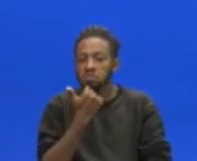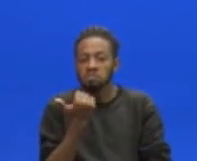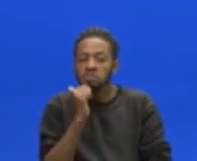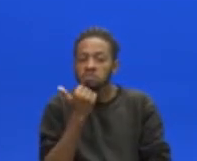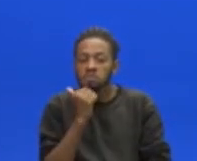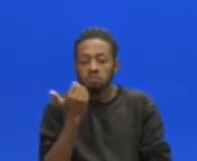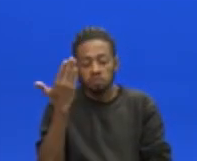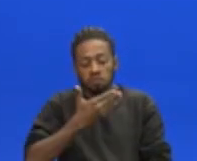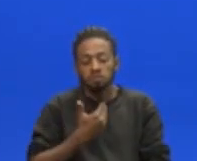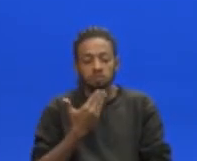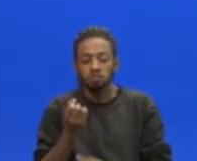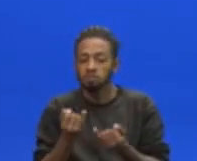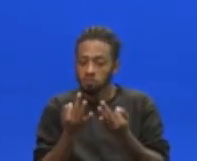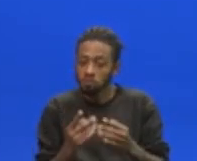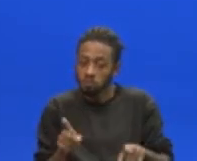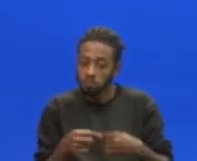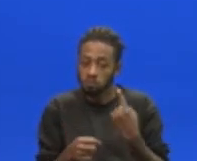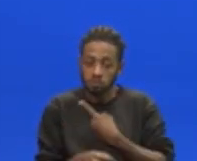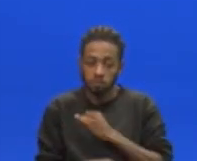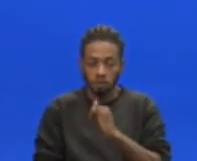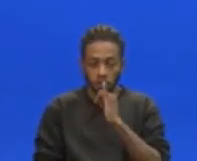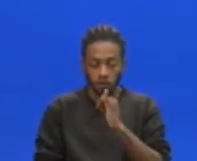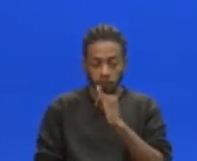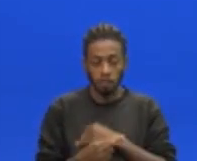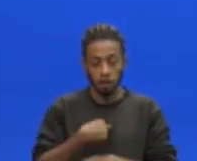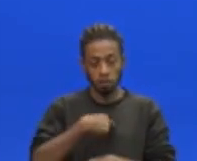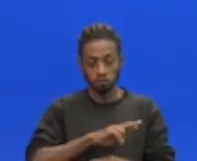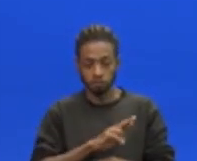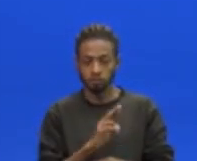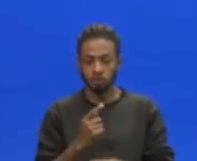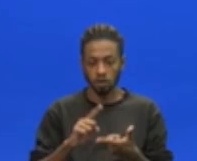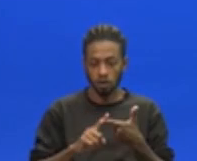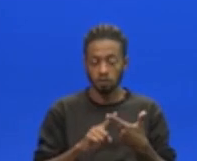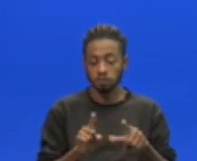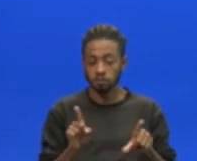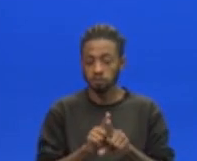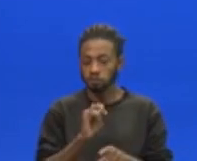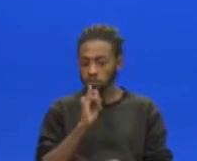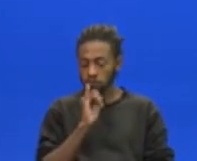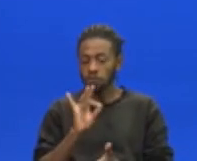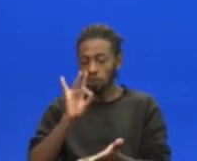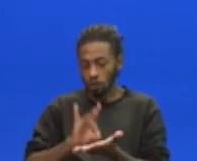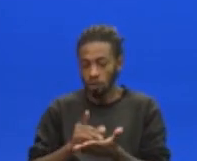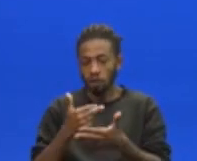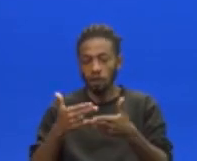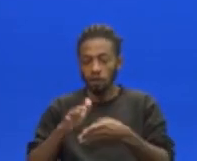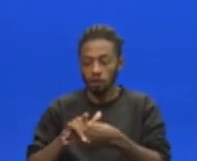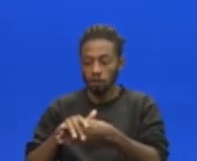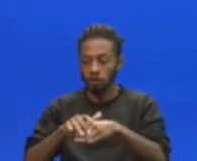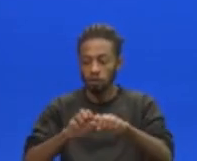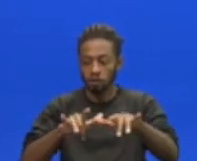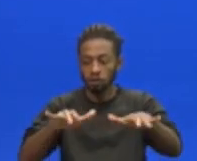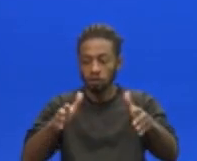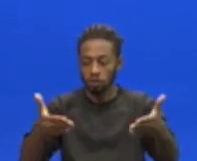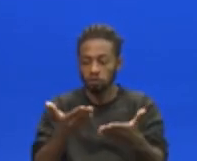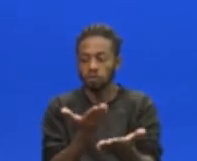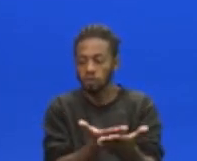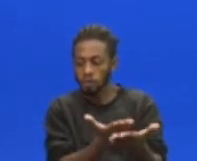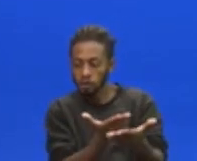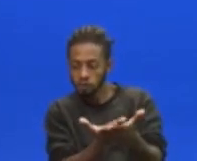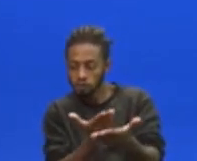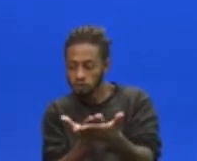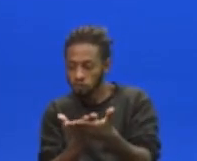do nosso credo, da nossa religiosidade, o fato é que a grande maioria das doenças hoje são estudadas,